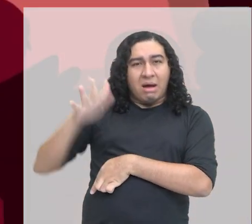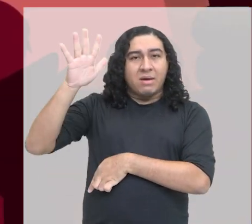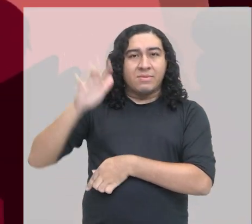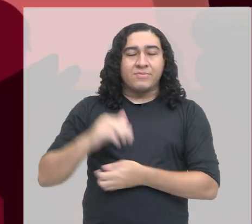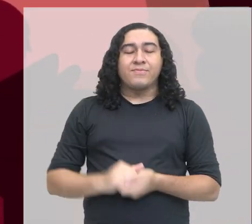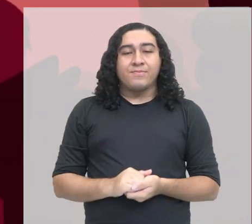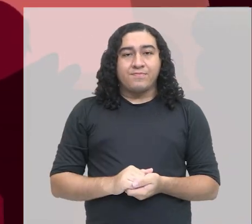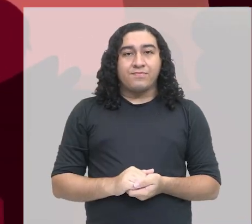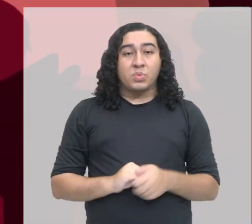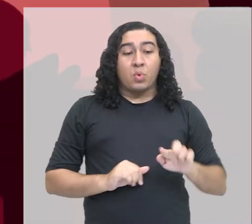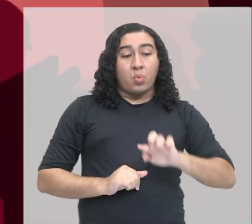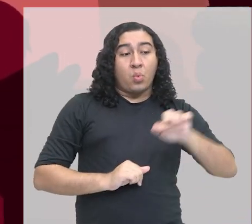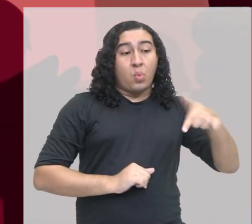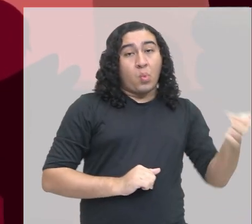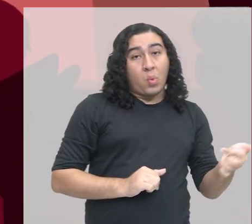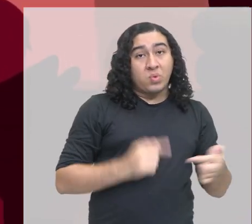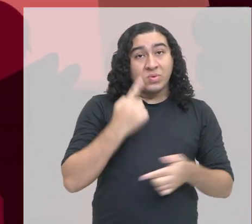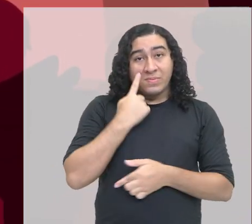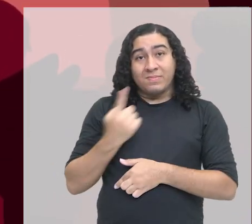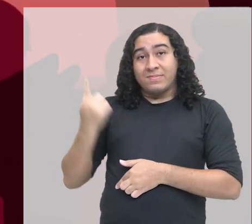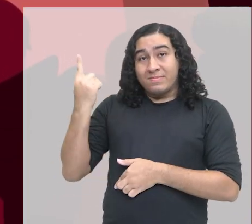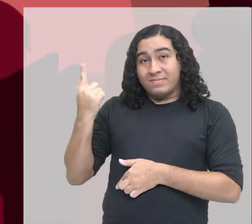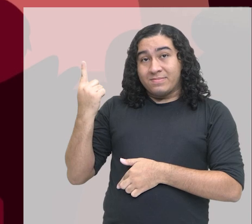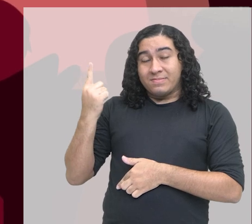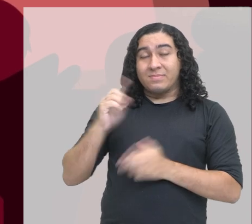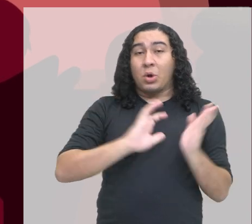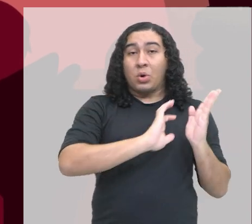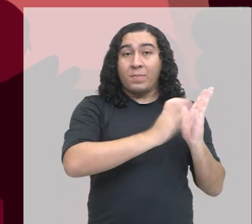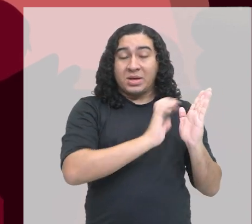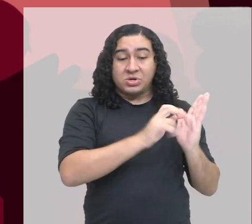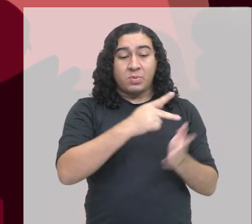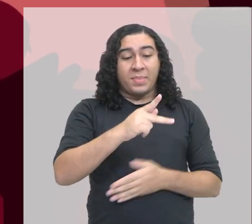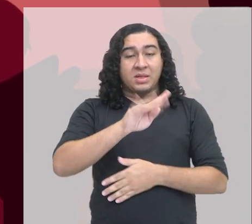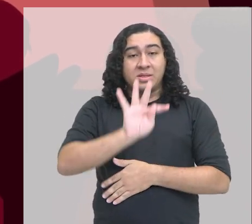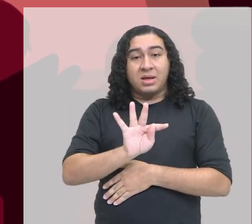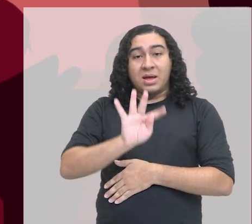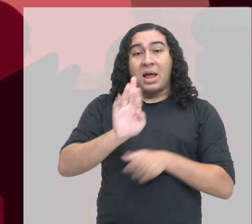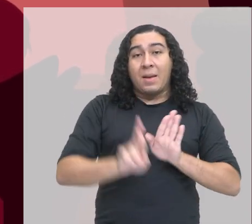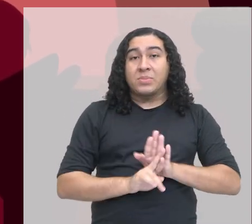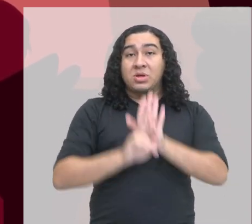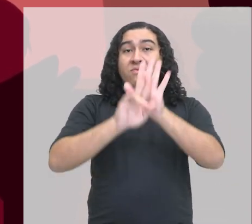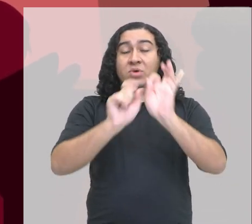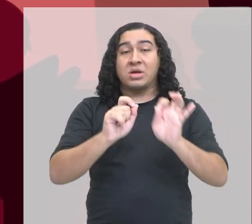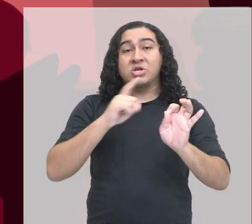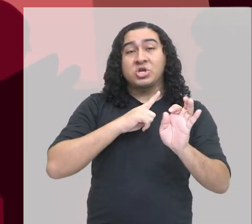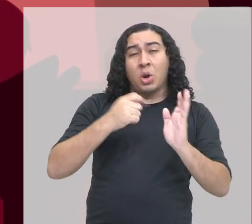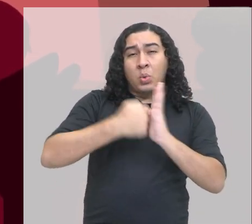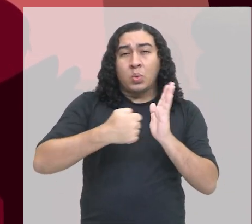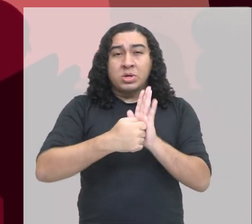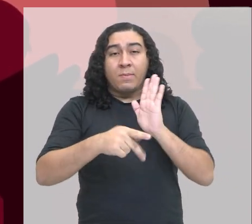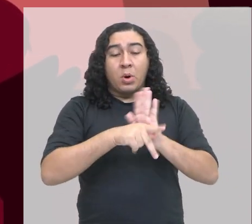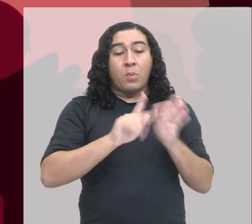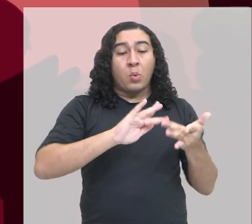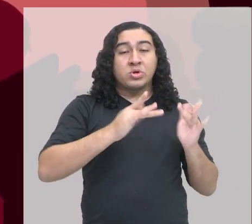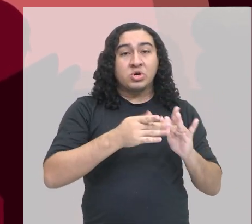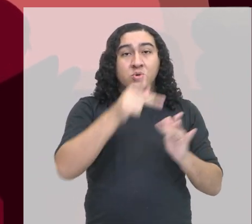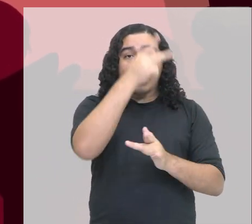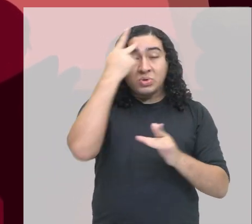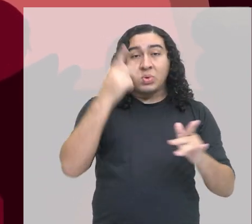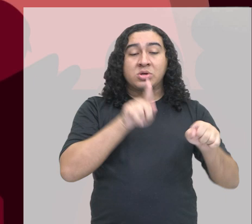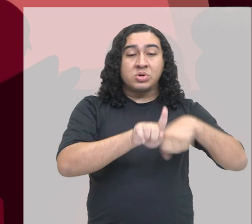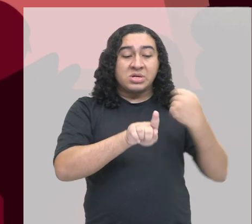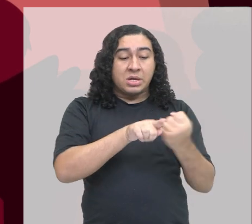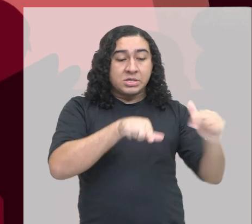Luiz Inácio Lula da Silva, do Partido dos Trabalhadores, PT, representava a luta dos trabalhadores e a esperança